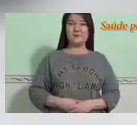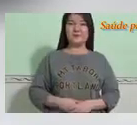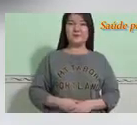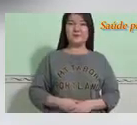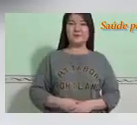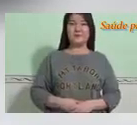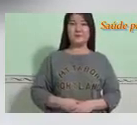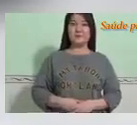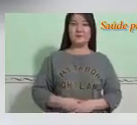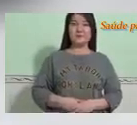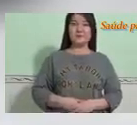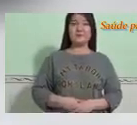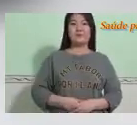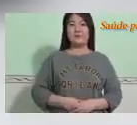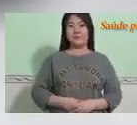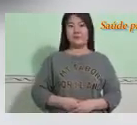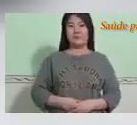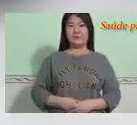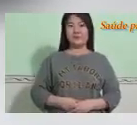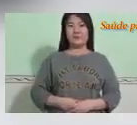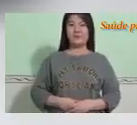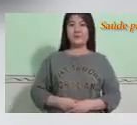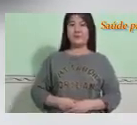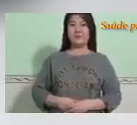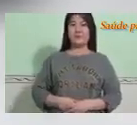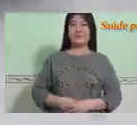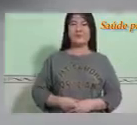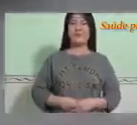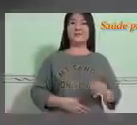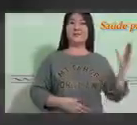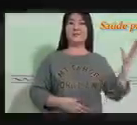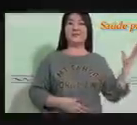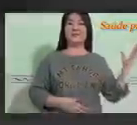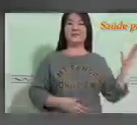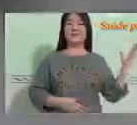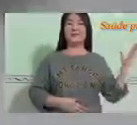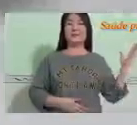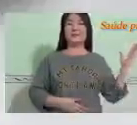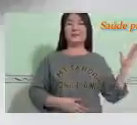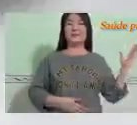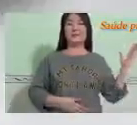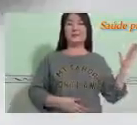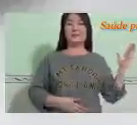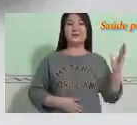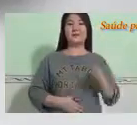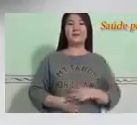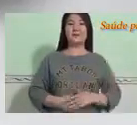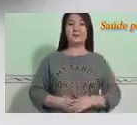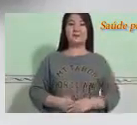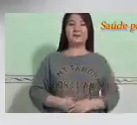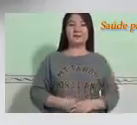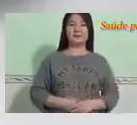IOLDOLISCNTEMAGRSER para combater o excesso de peso na infância e adolescência, o ideal é adotar uma dieta hipocalórica, vírgula, indicada por